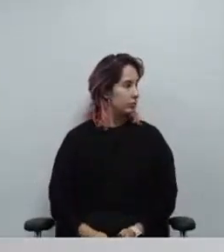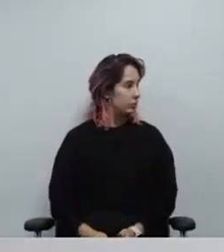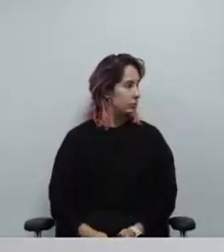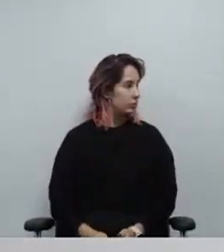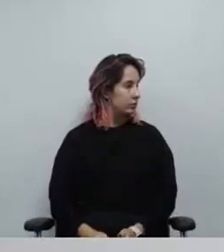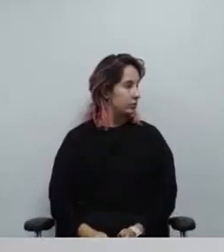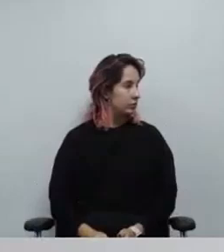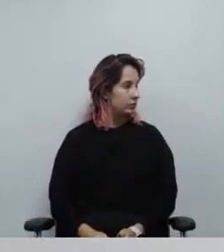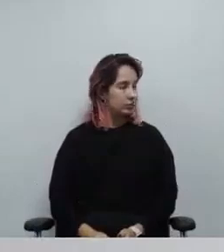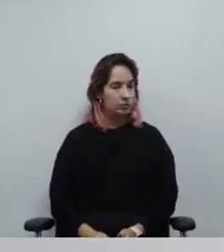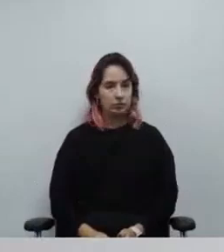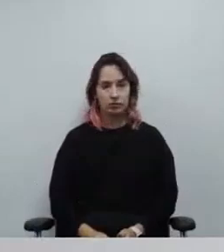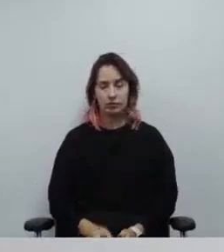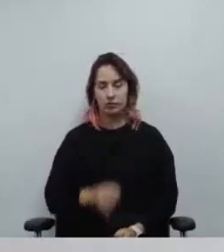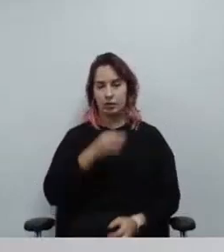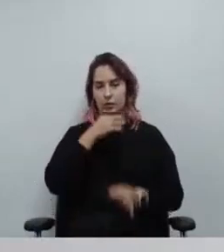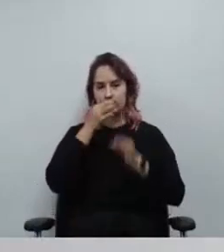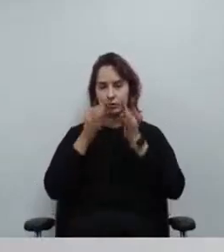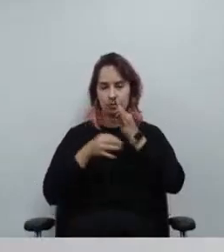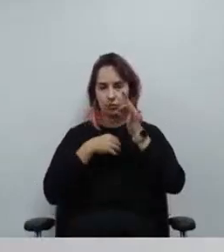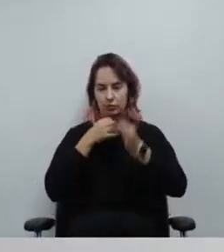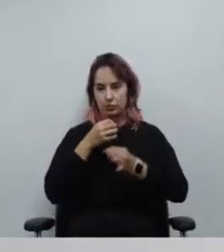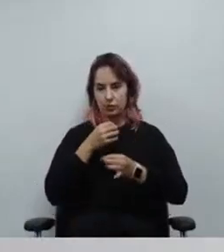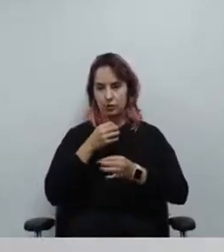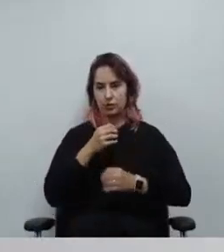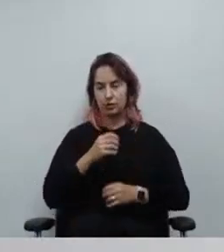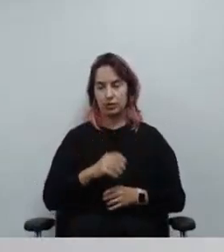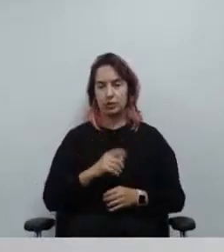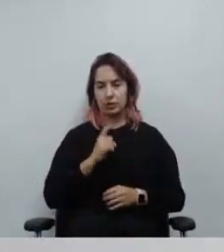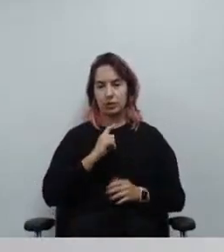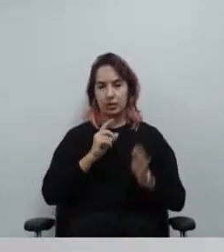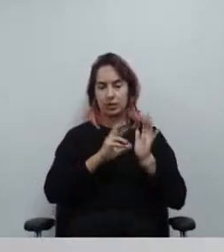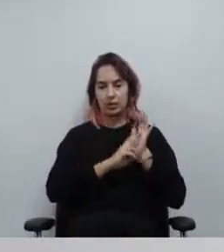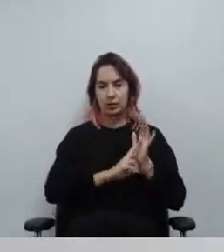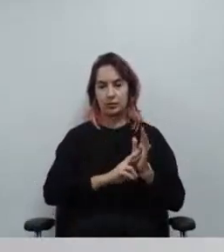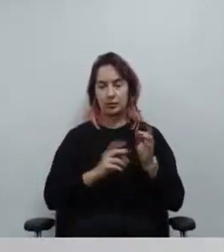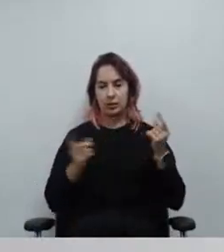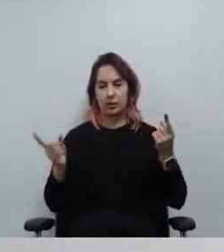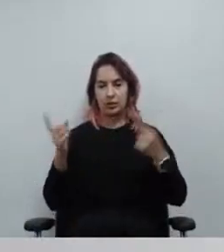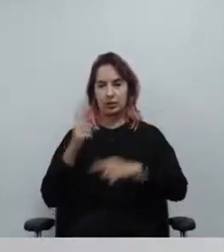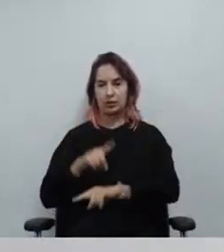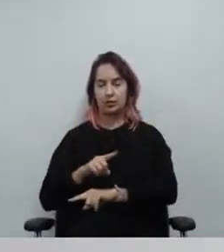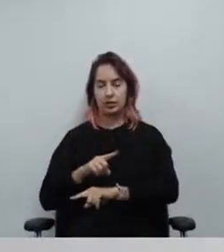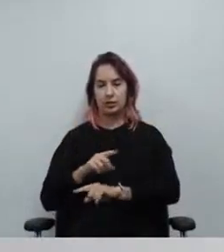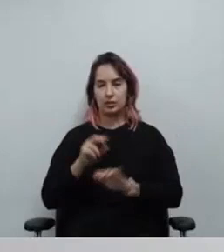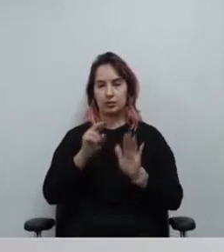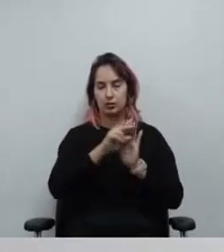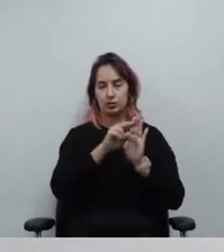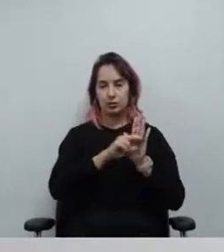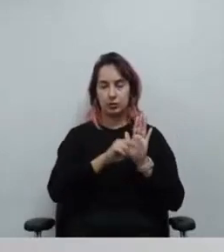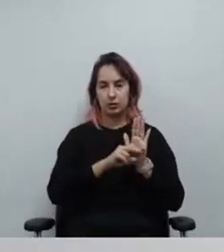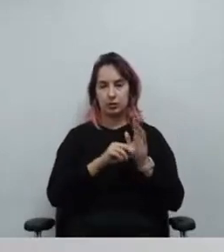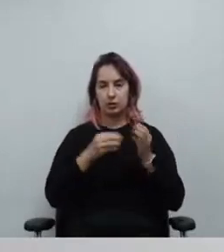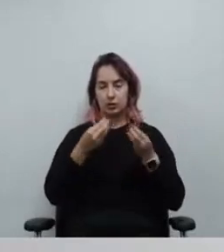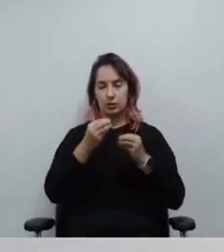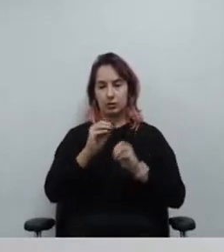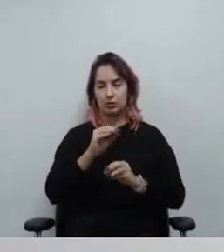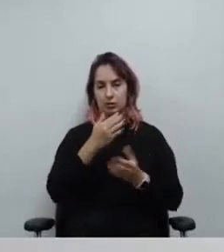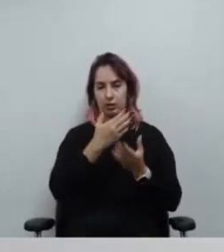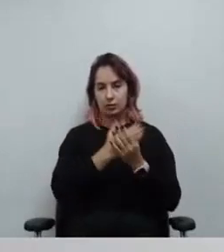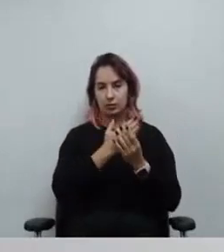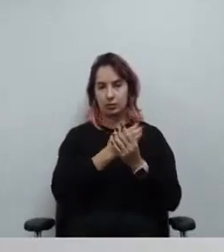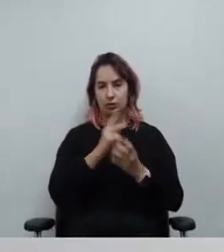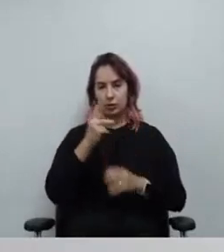O conselheiro Davi está sugerindo aqui, tem, pelo menos na concordância da presidência, uma inversão excepcional aqui da ordem do dia para colocar o processo da